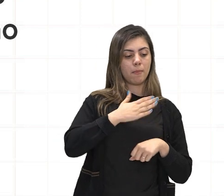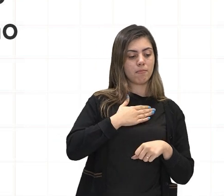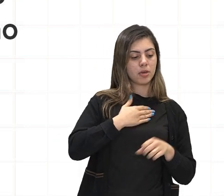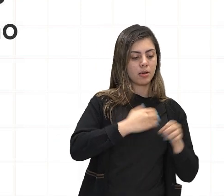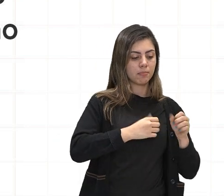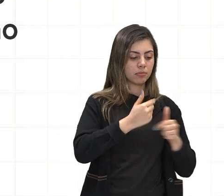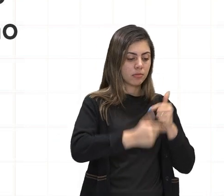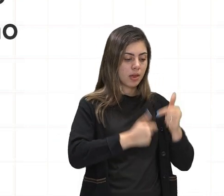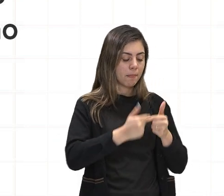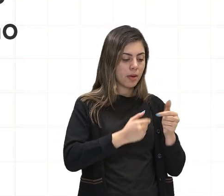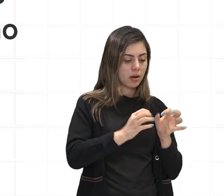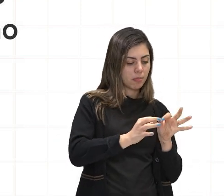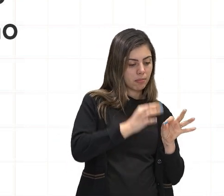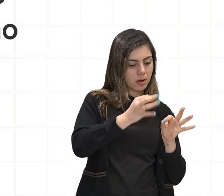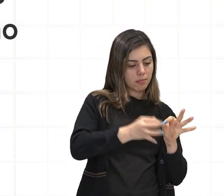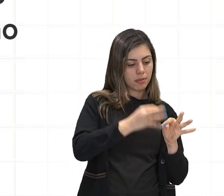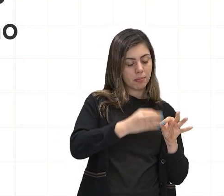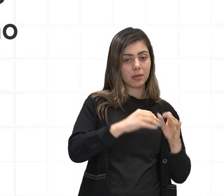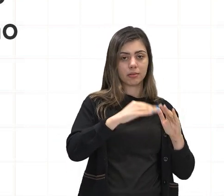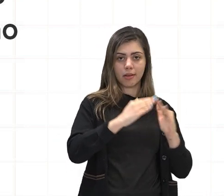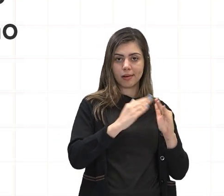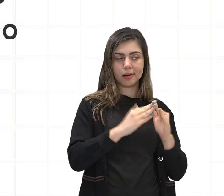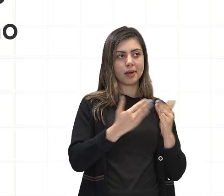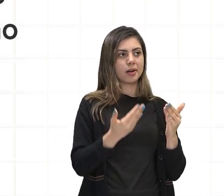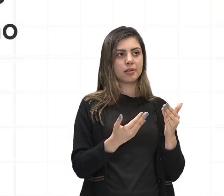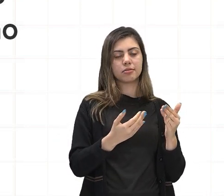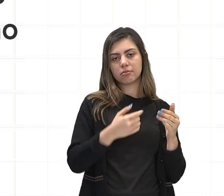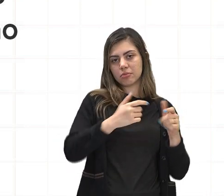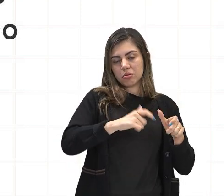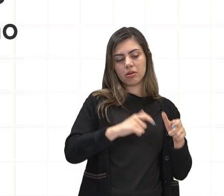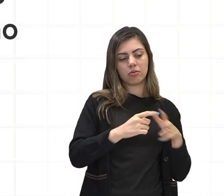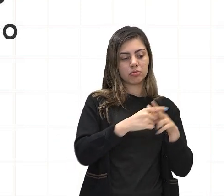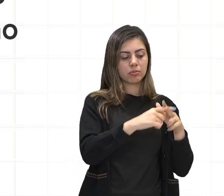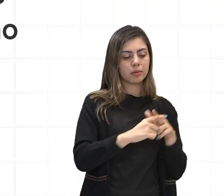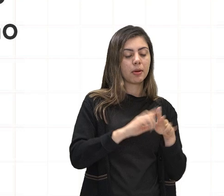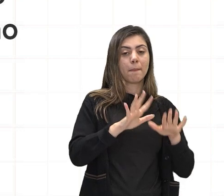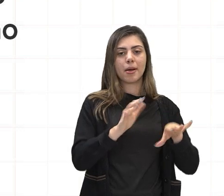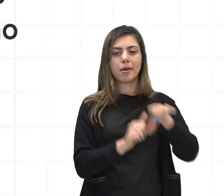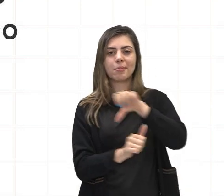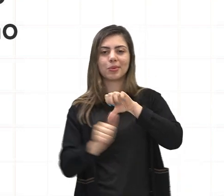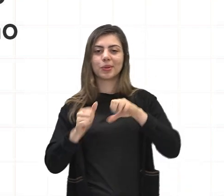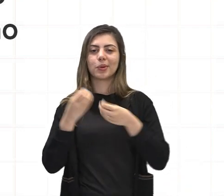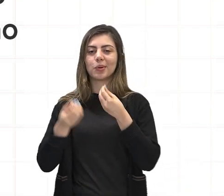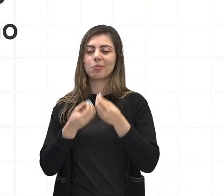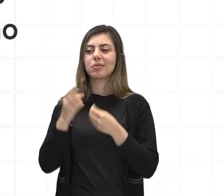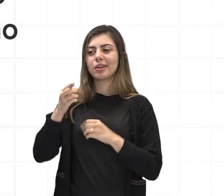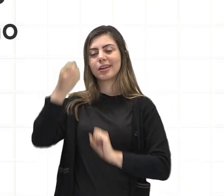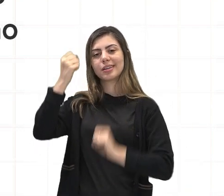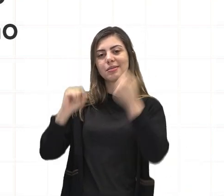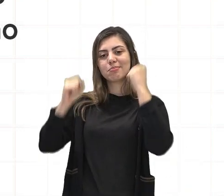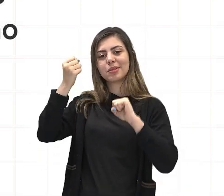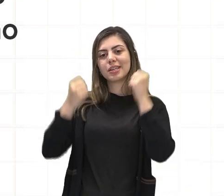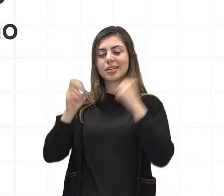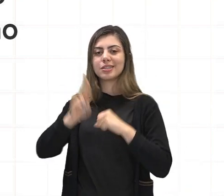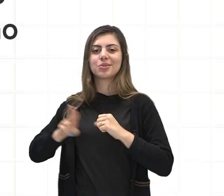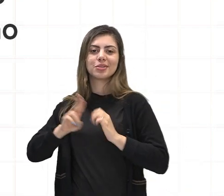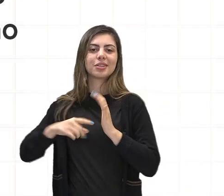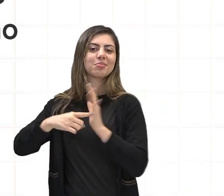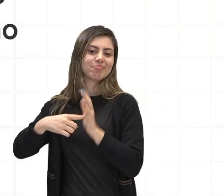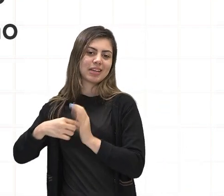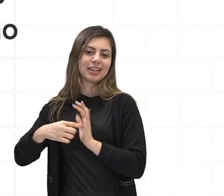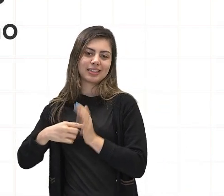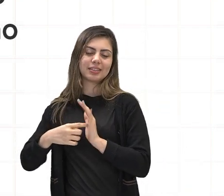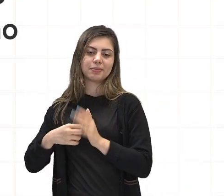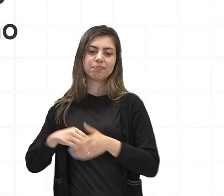por artesãos em suas casas ou oficinas para a produção em fábricas, como o uso de máquinas.